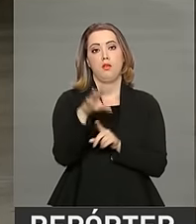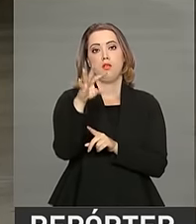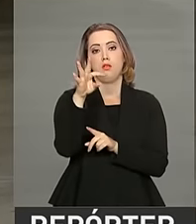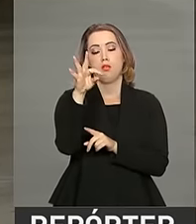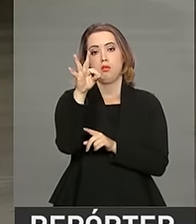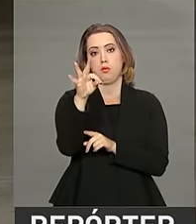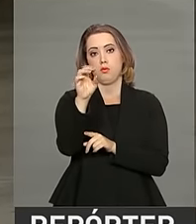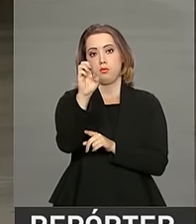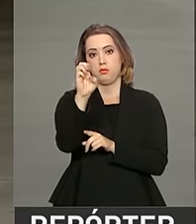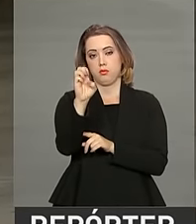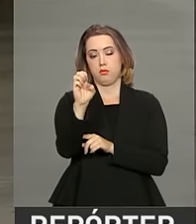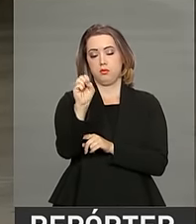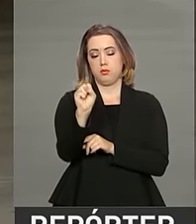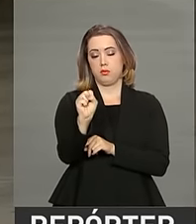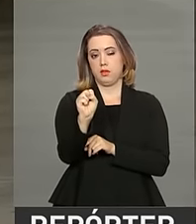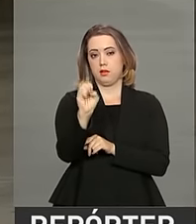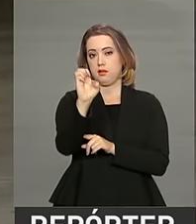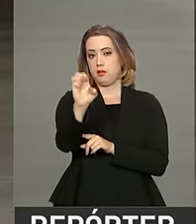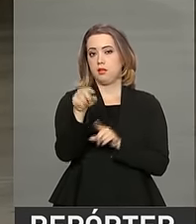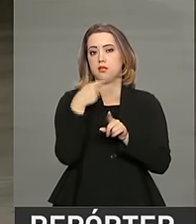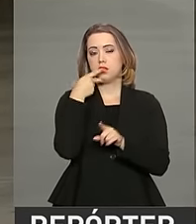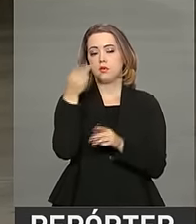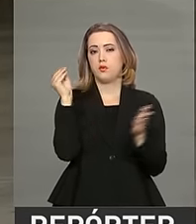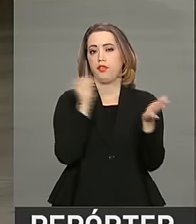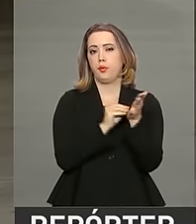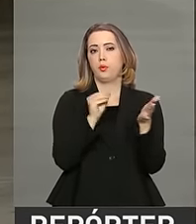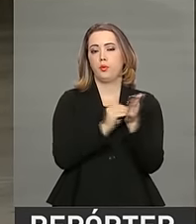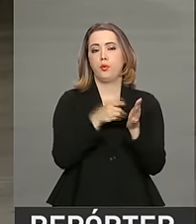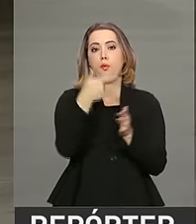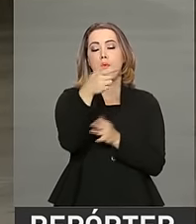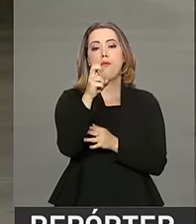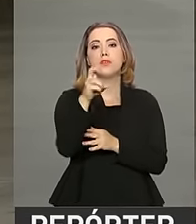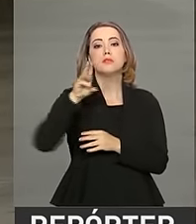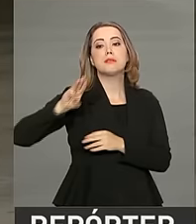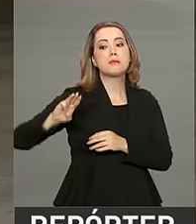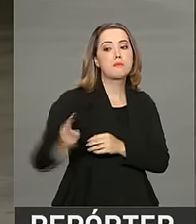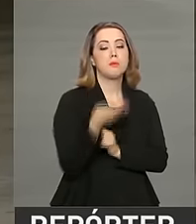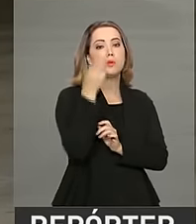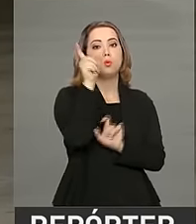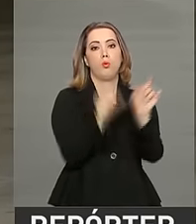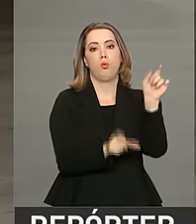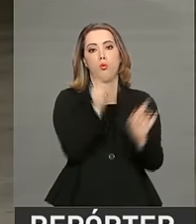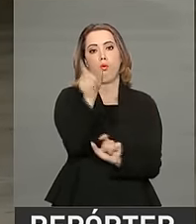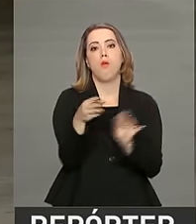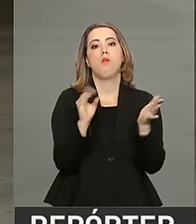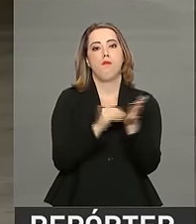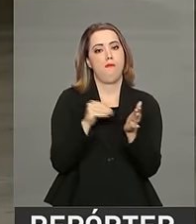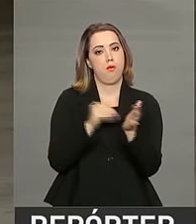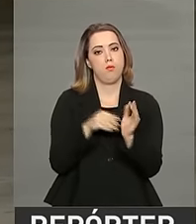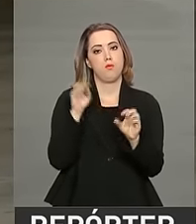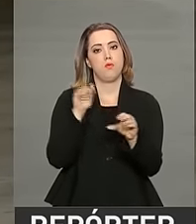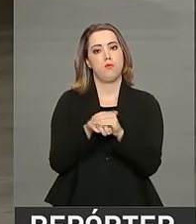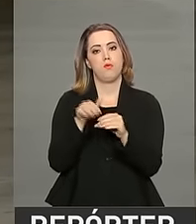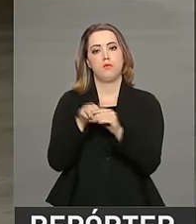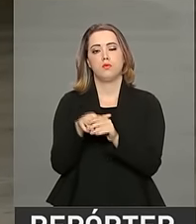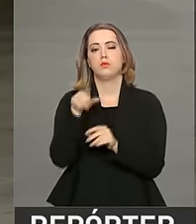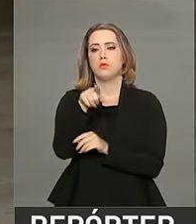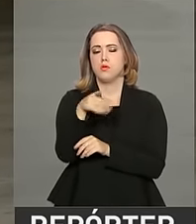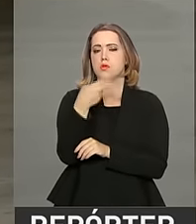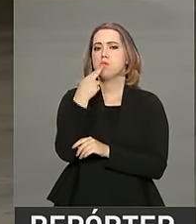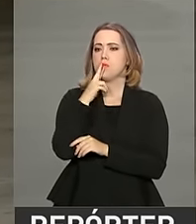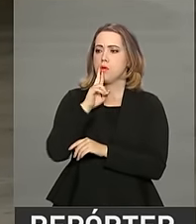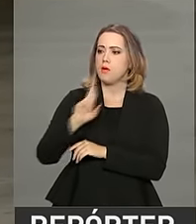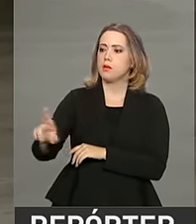de 25 milhões de brasileiros não foram às urnas para o presidente Michel Temer este fato é um recado da